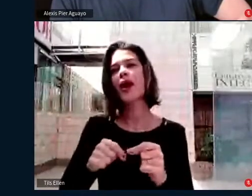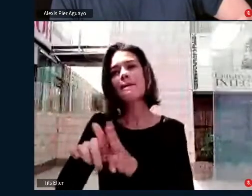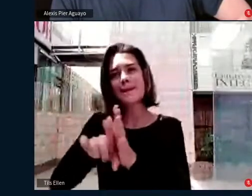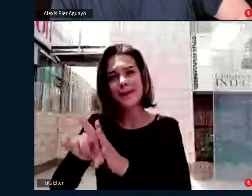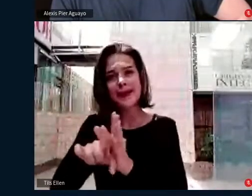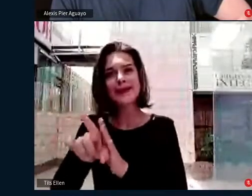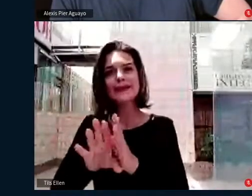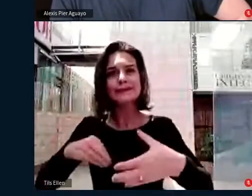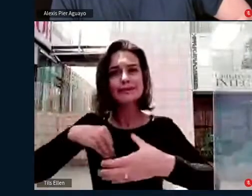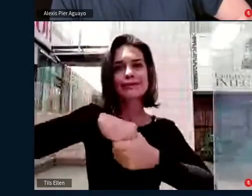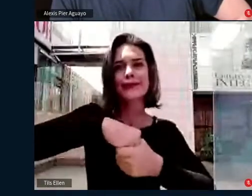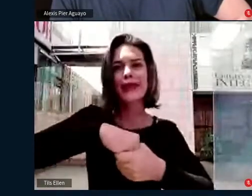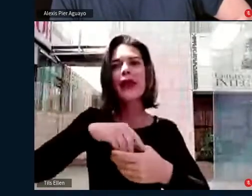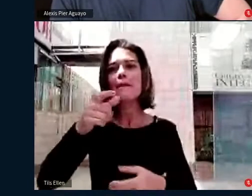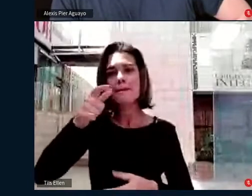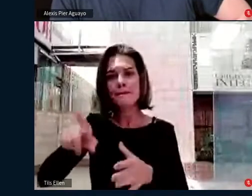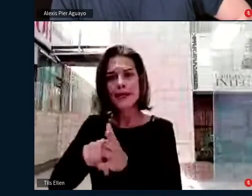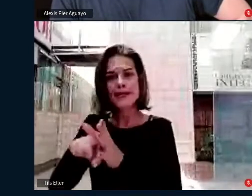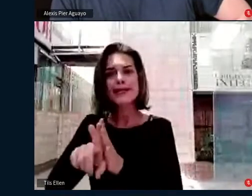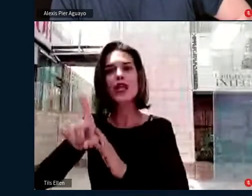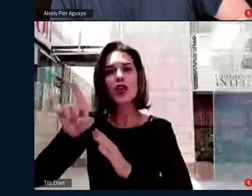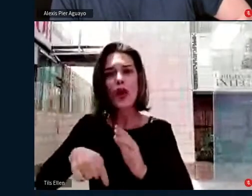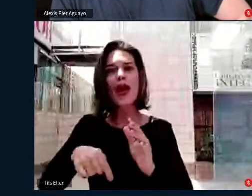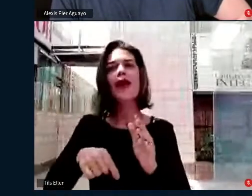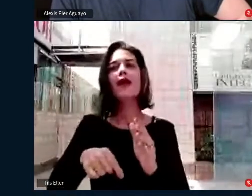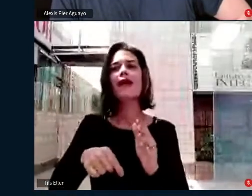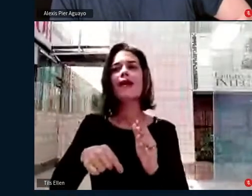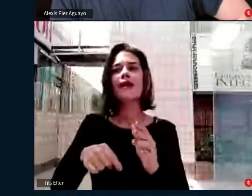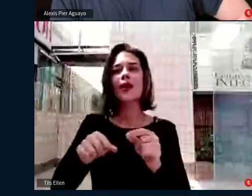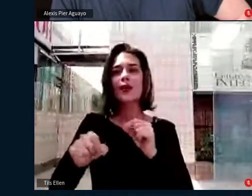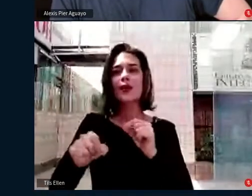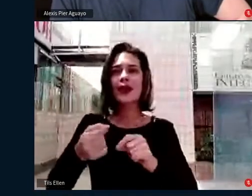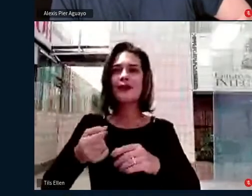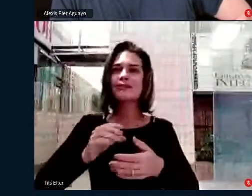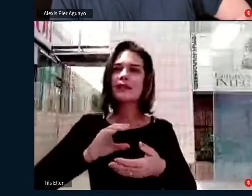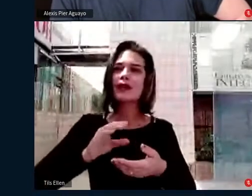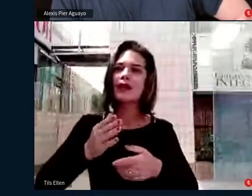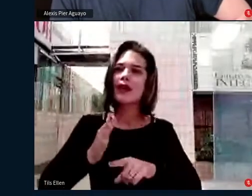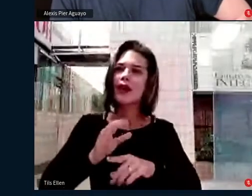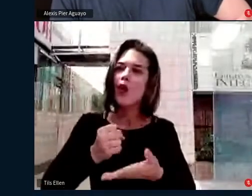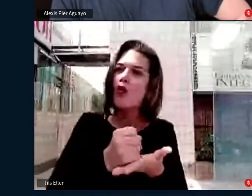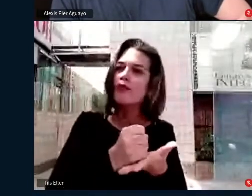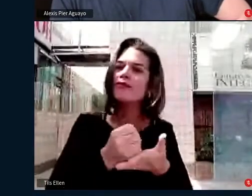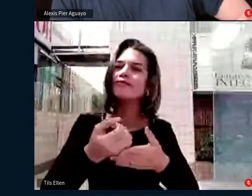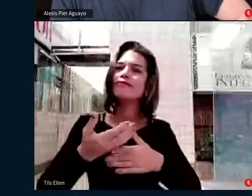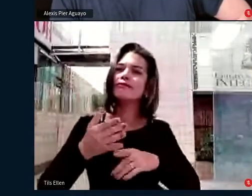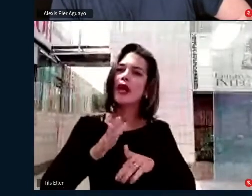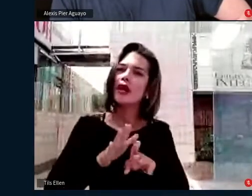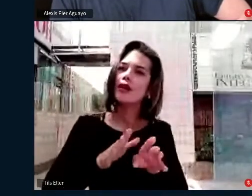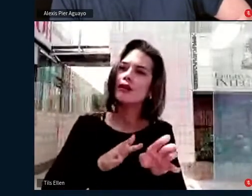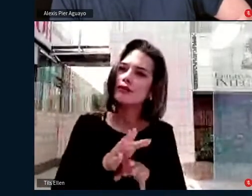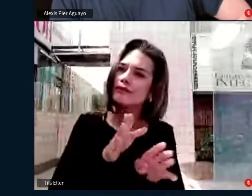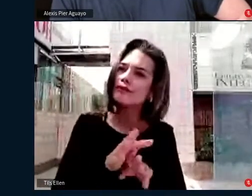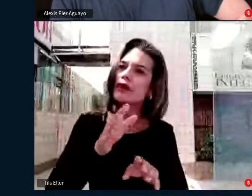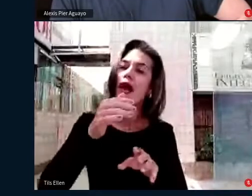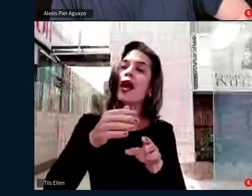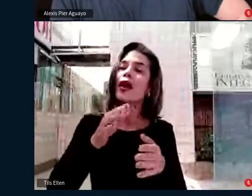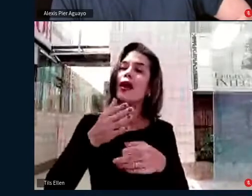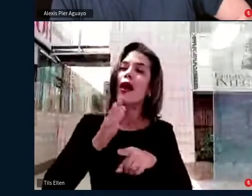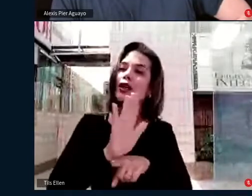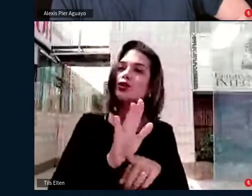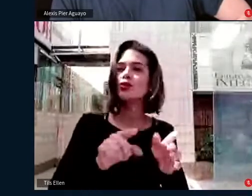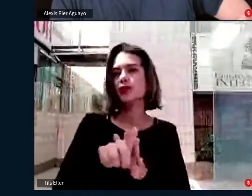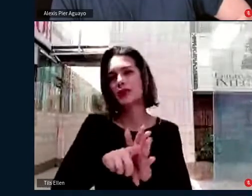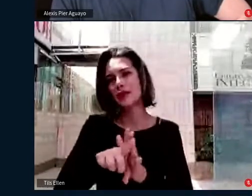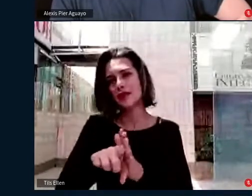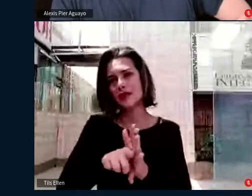com o campo de trabalho. E isso aponta diretamente para aquilo que o próprio Pohacker, que você usa aqui para fundamentar o seu